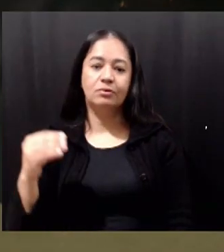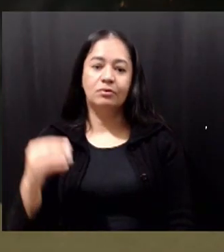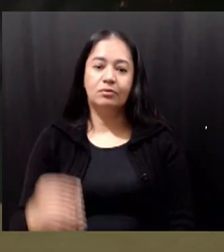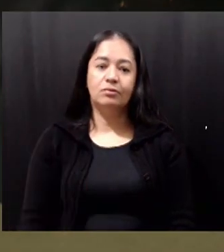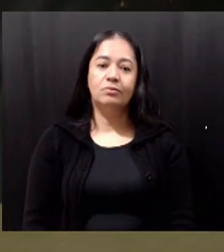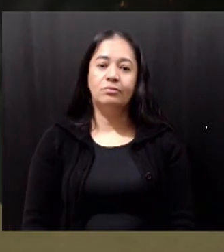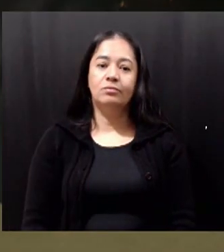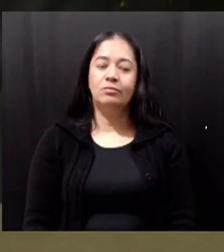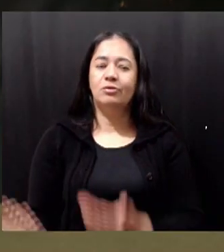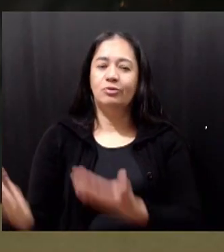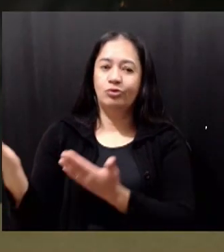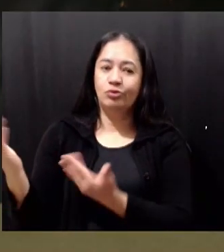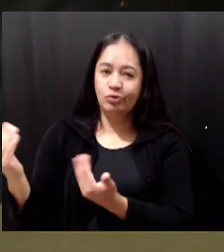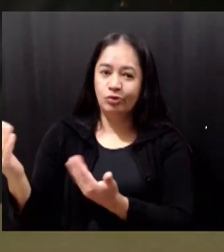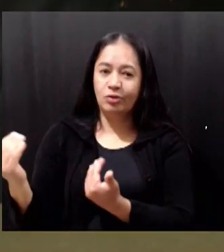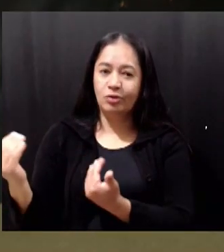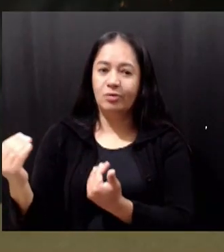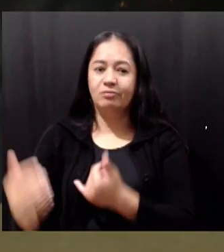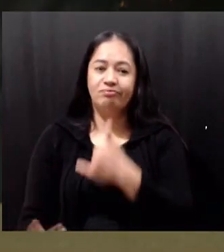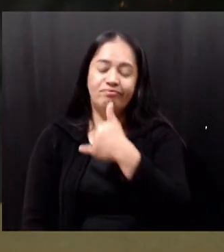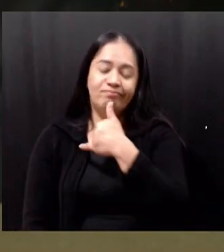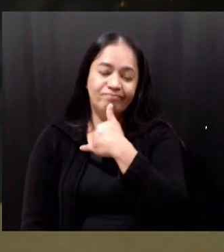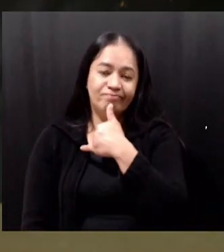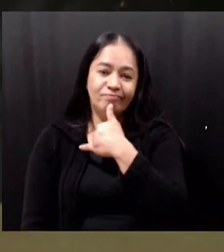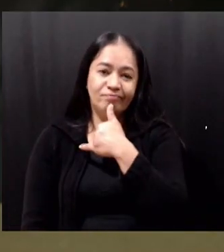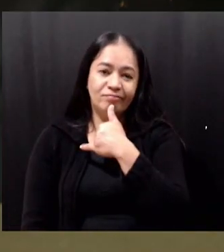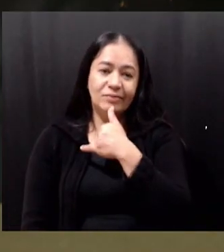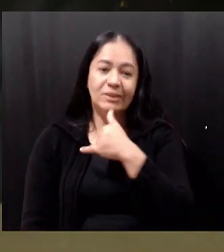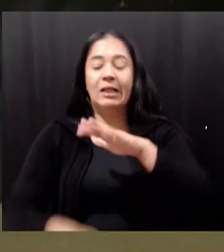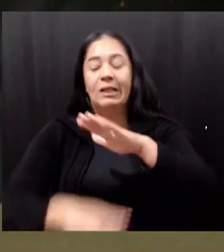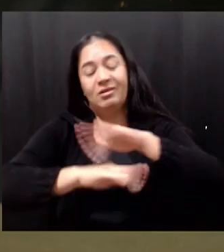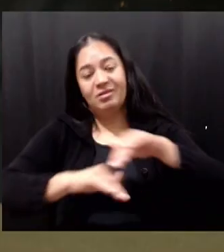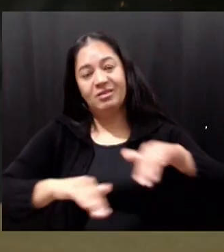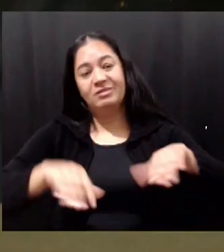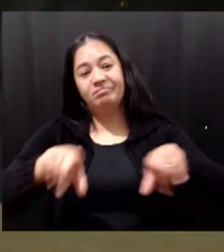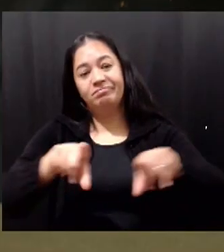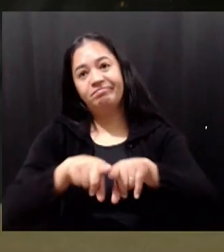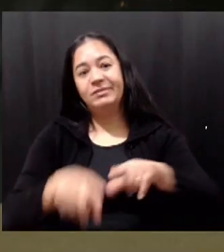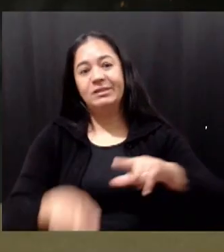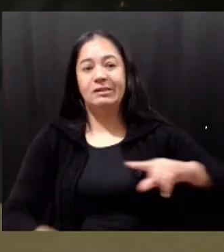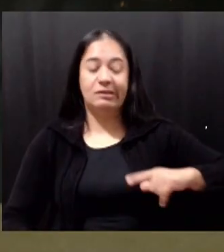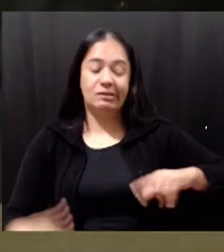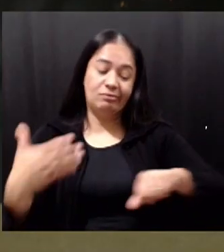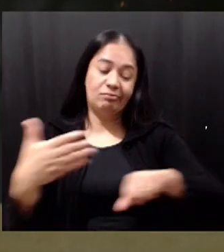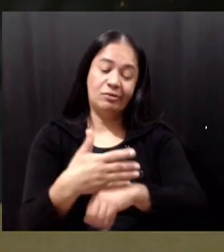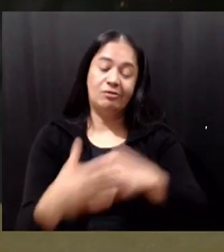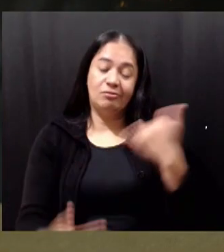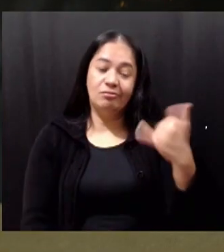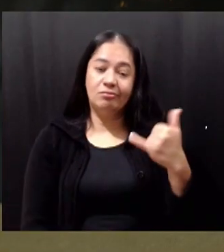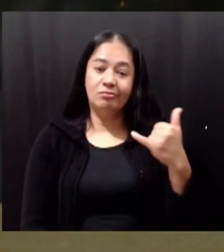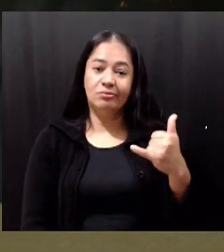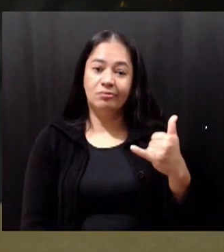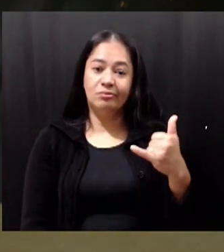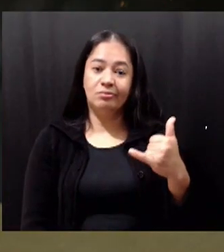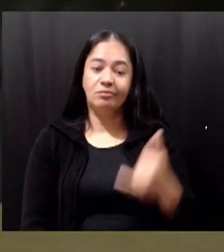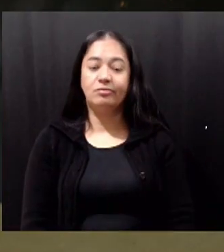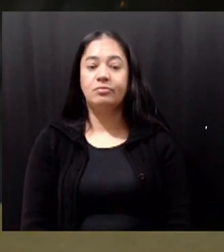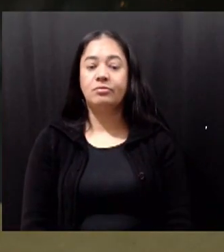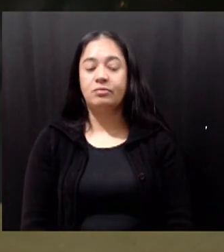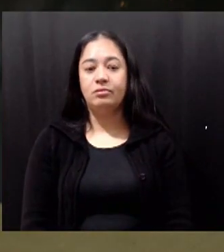até, infelizmente, na criança que tem acesso ao Isso. celular com a internet, a gente não pode negar